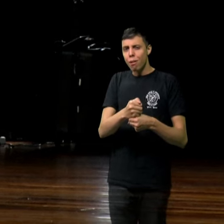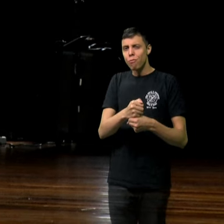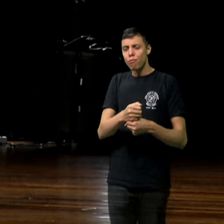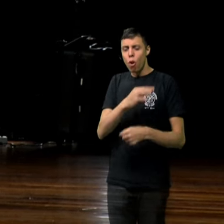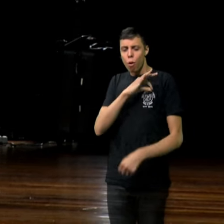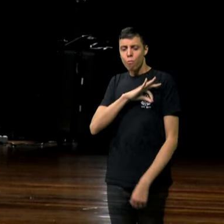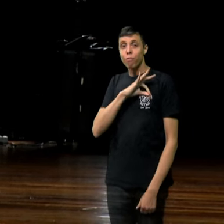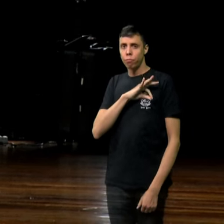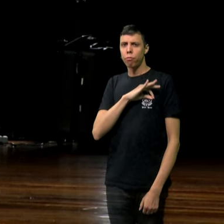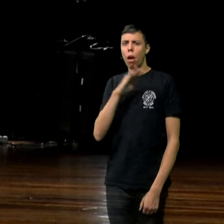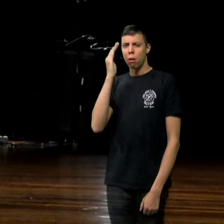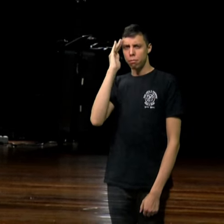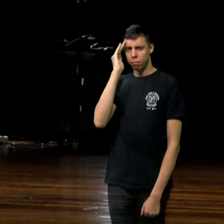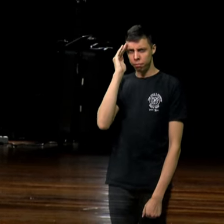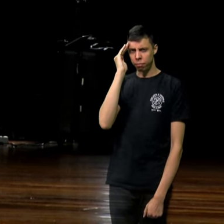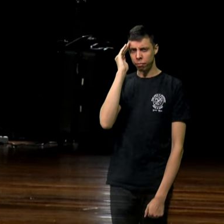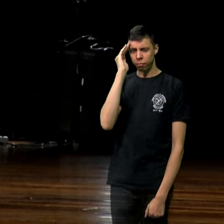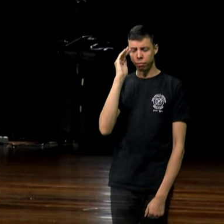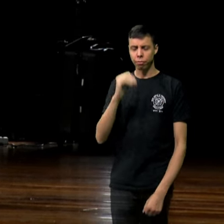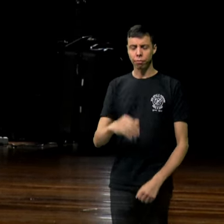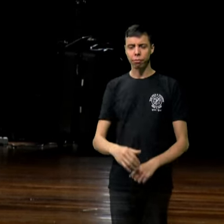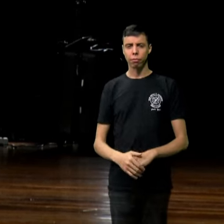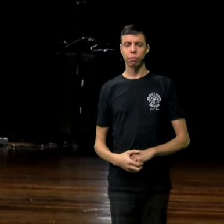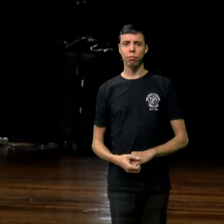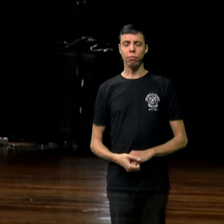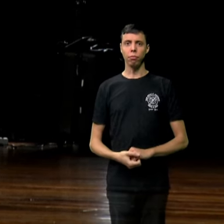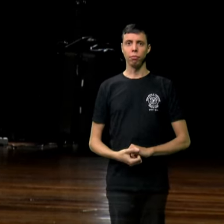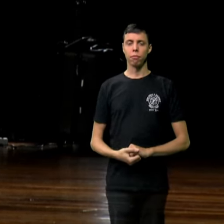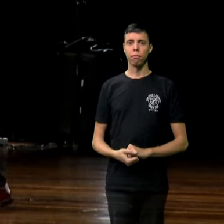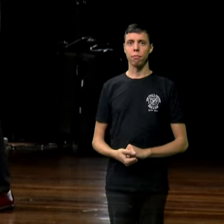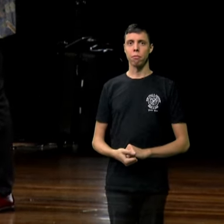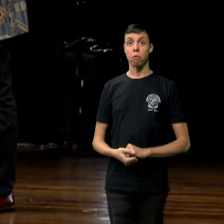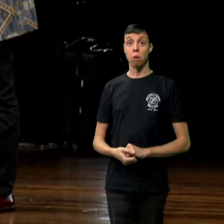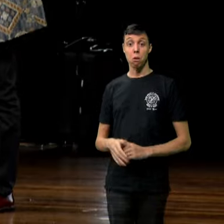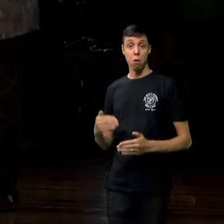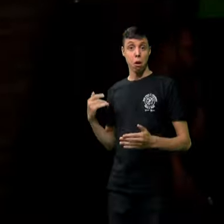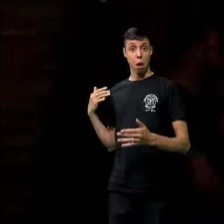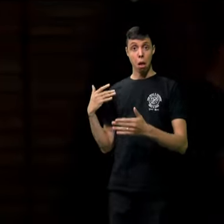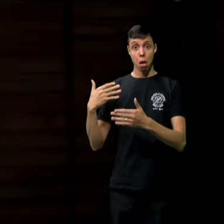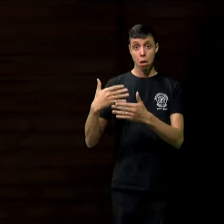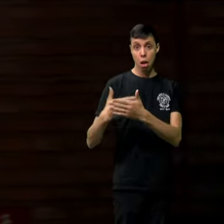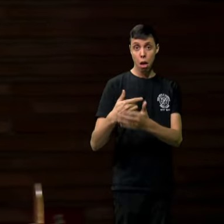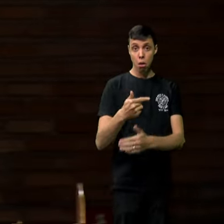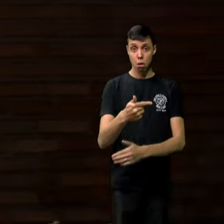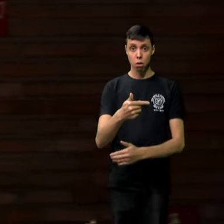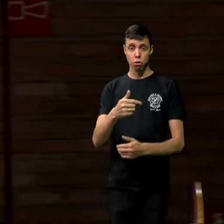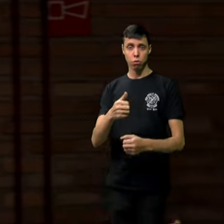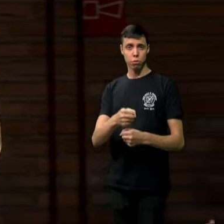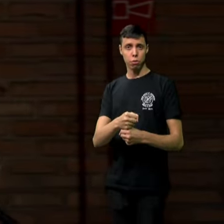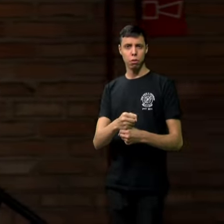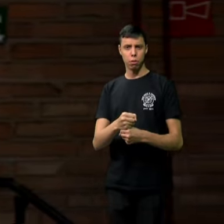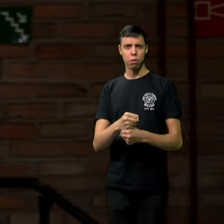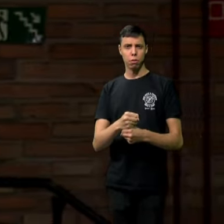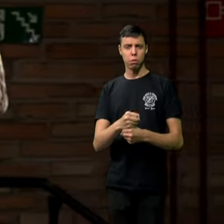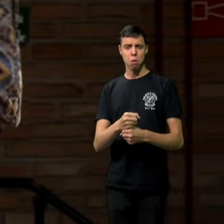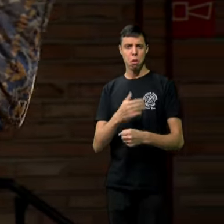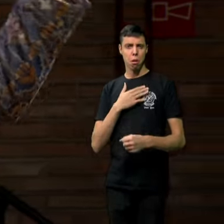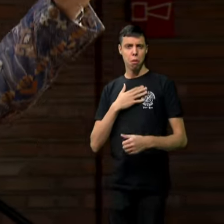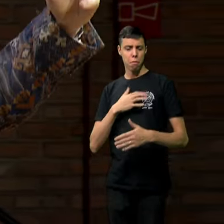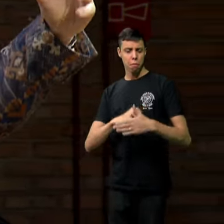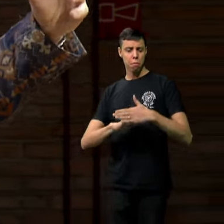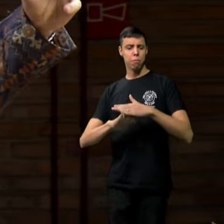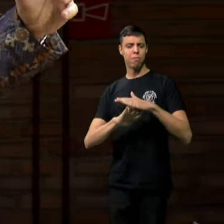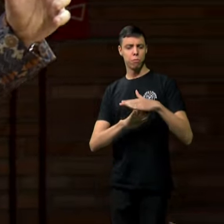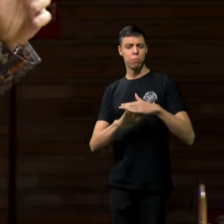Entende o que eu estou falando ou não? Ao cabo desses 7 anos, minha estrutura estava ali. Minha empresa estava ali, as